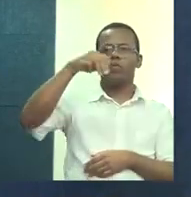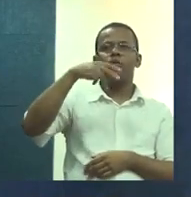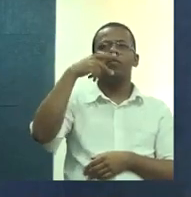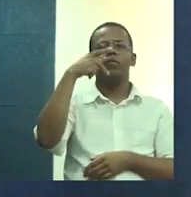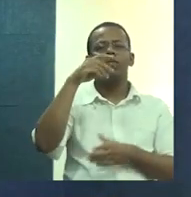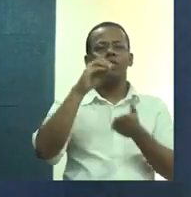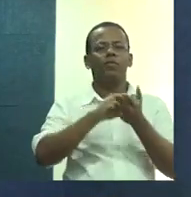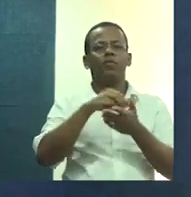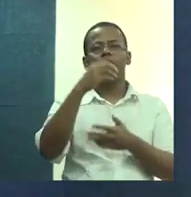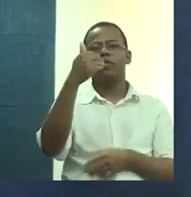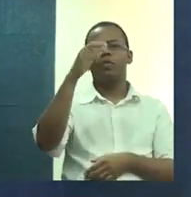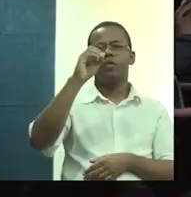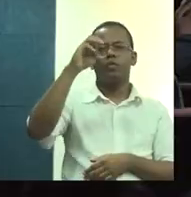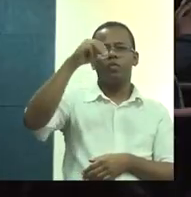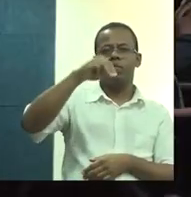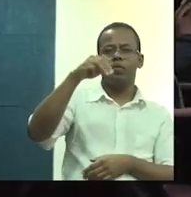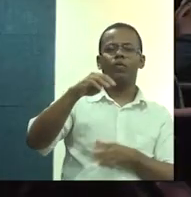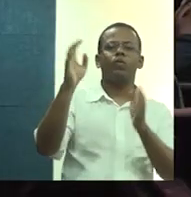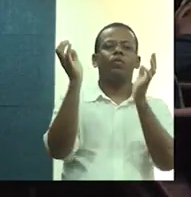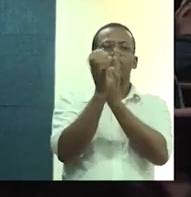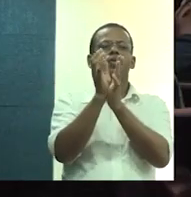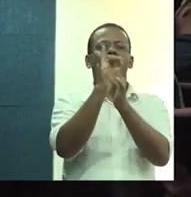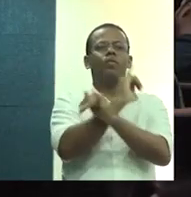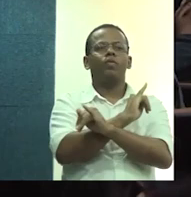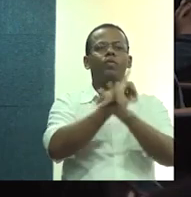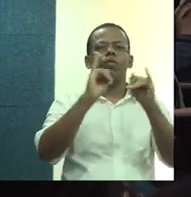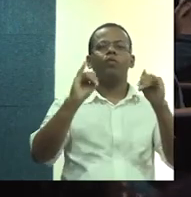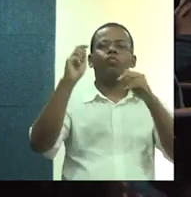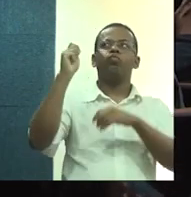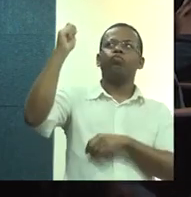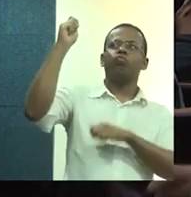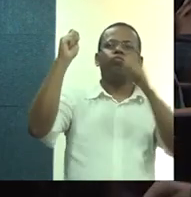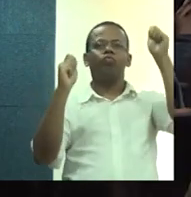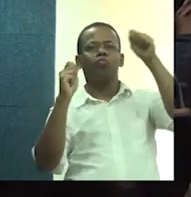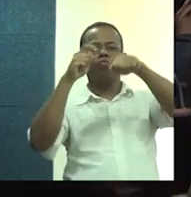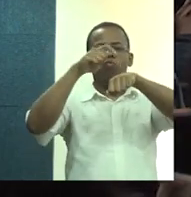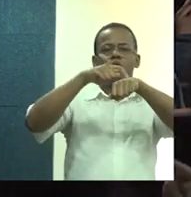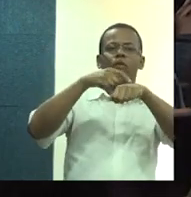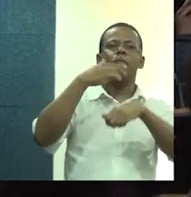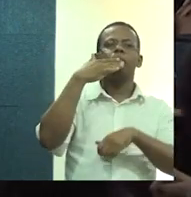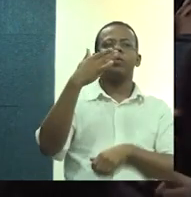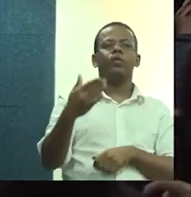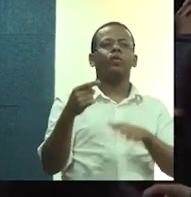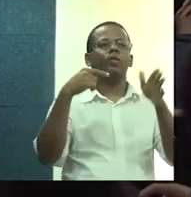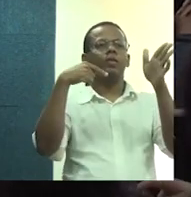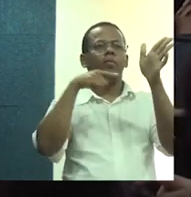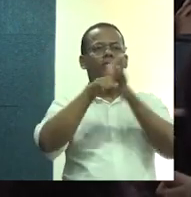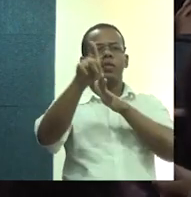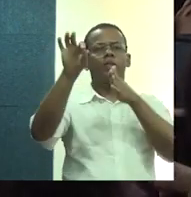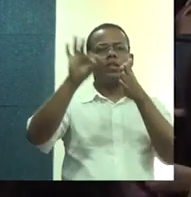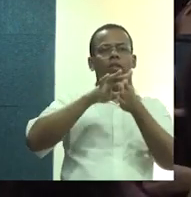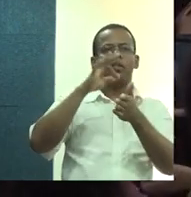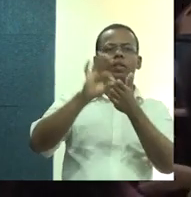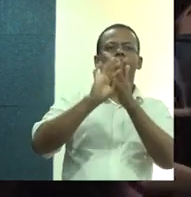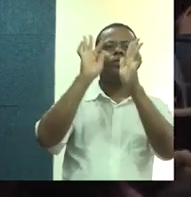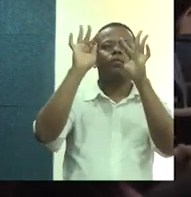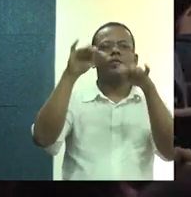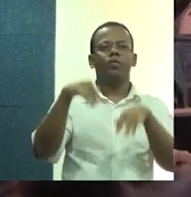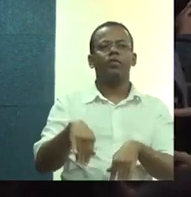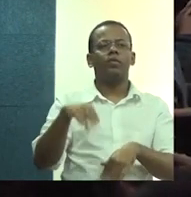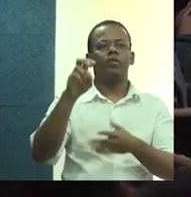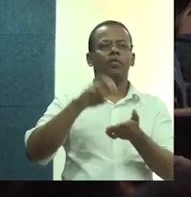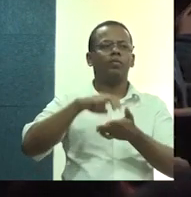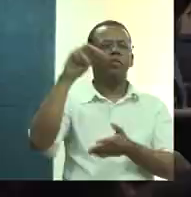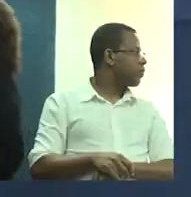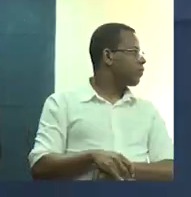fala faltando 10 minutos nossa equipe vai começar a levantar plaquinha Pedimos que as perguntas sejam adotadas para a última